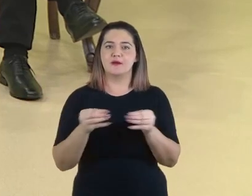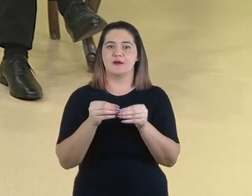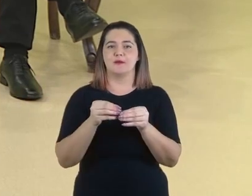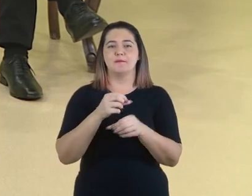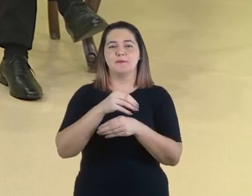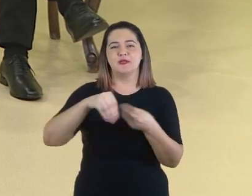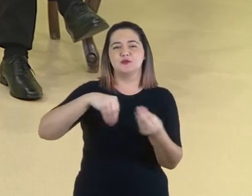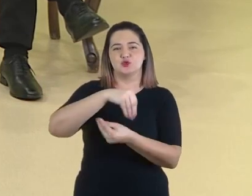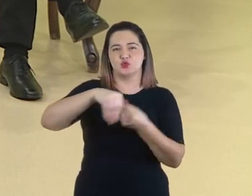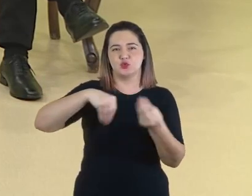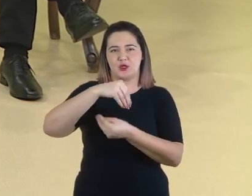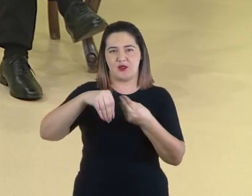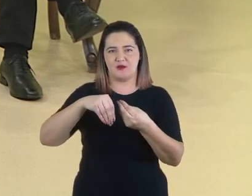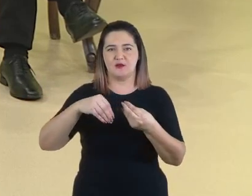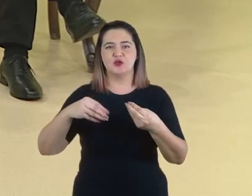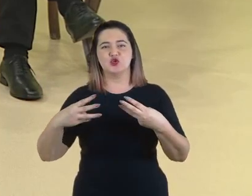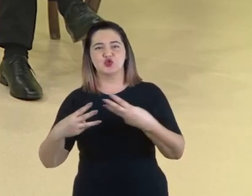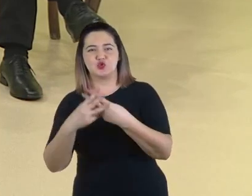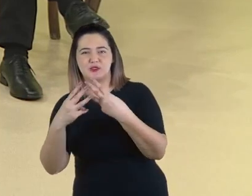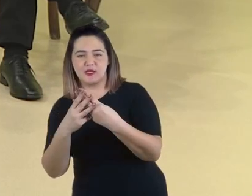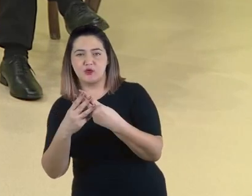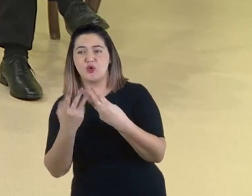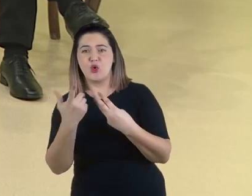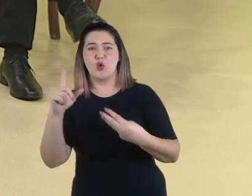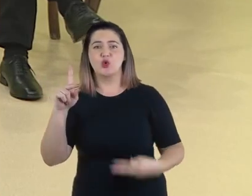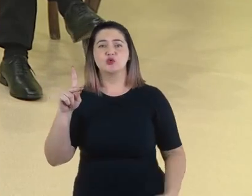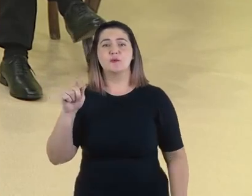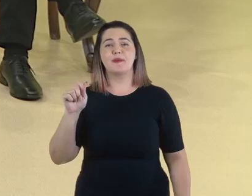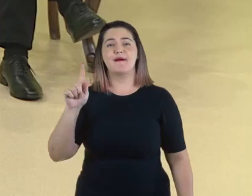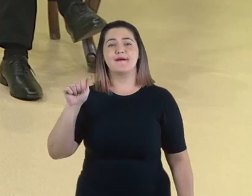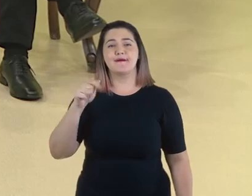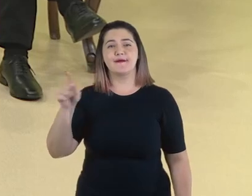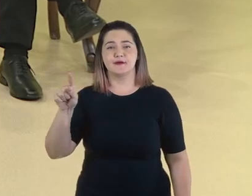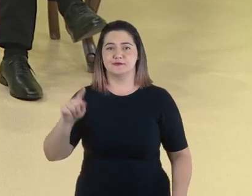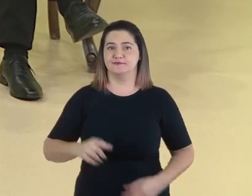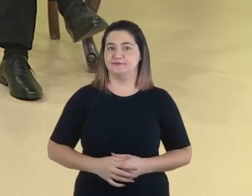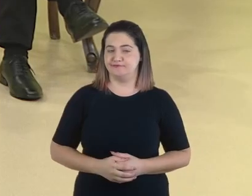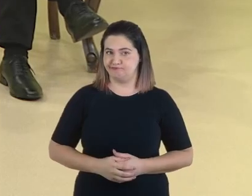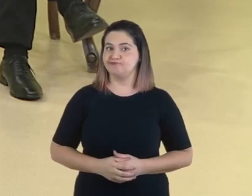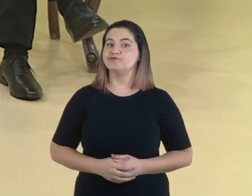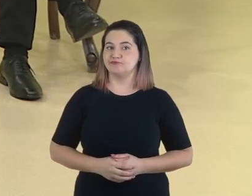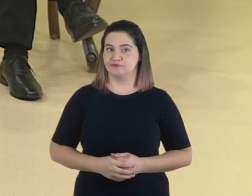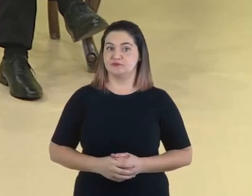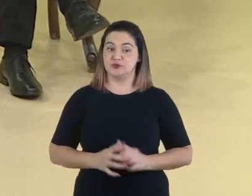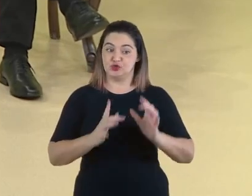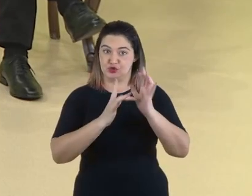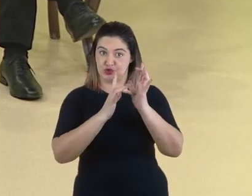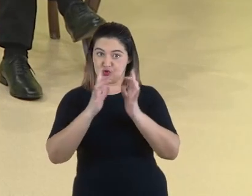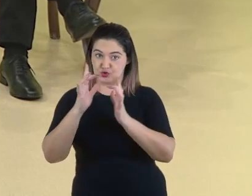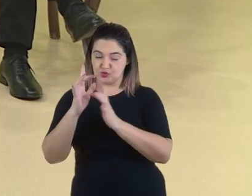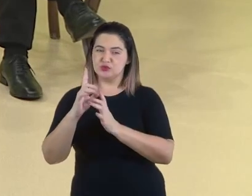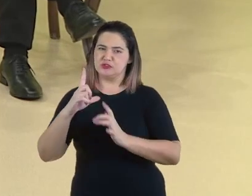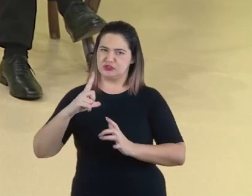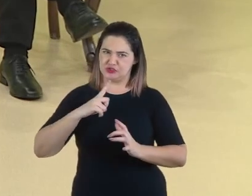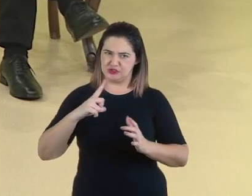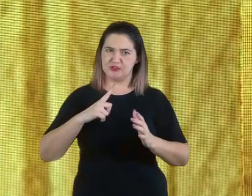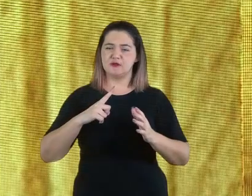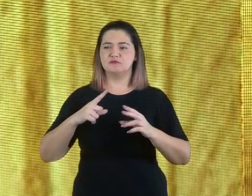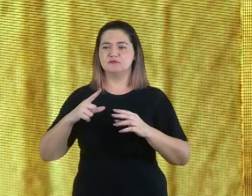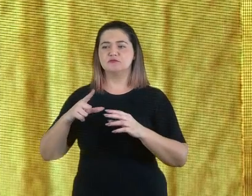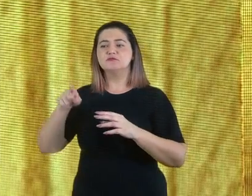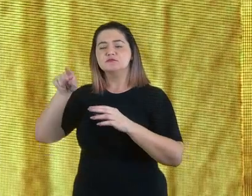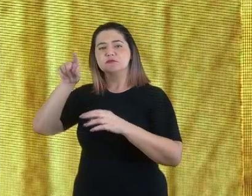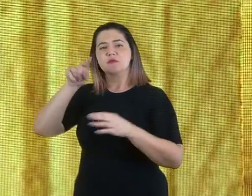antiga festividade dos judeus, aquela que Jesus realmente cumpriu e na qual ele foi crucificado.